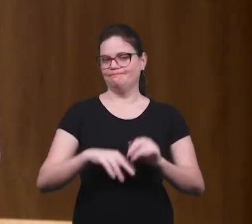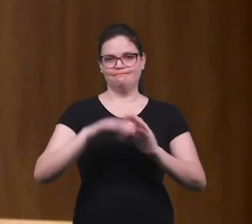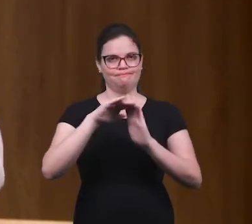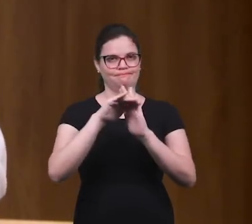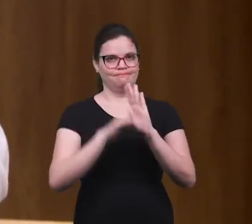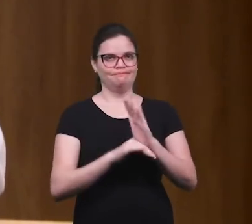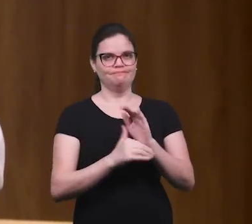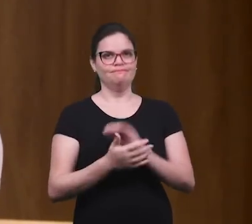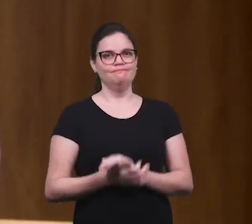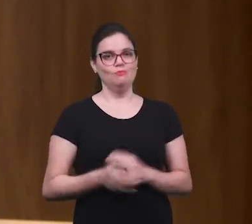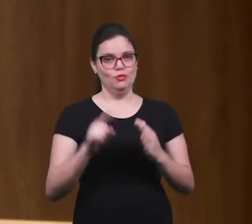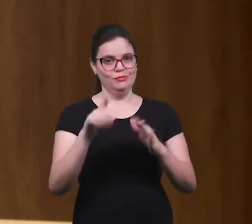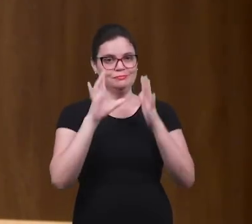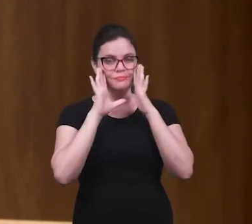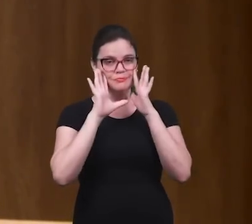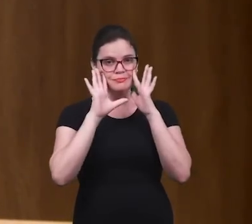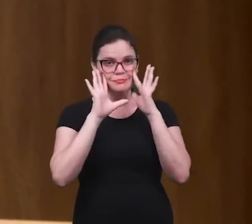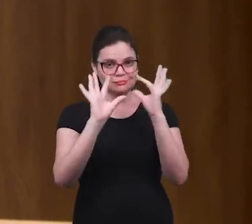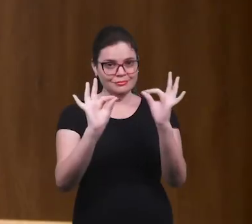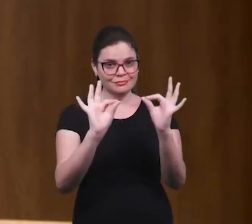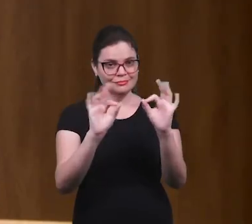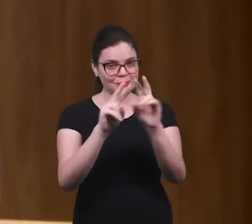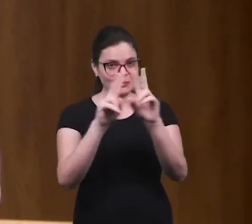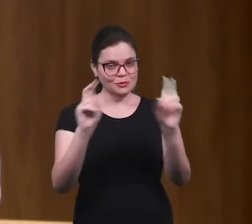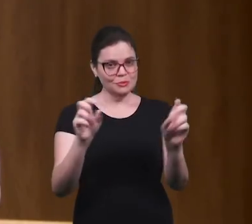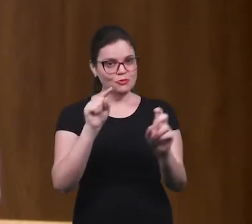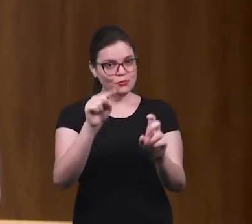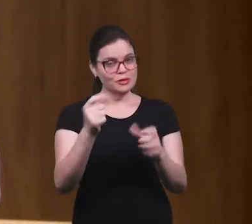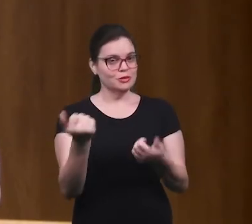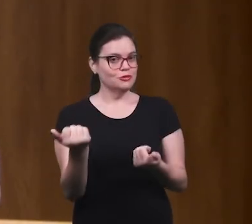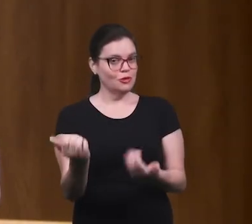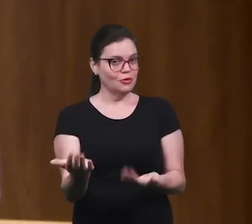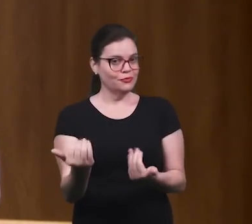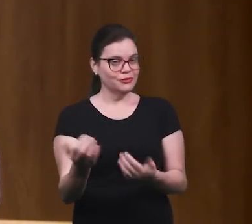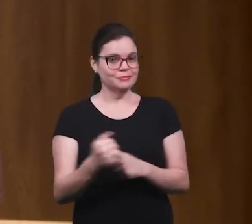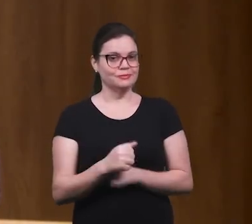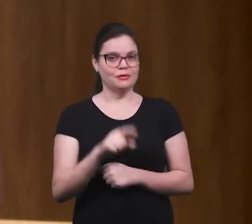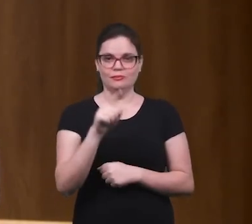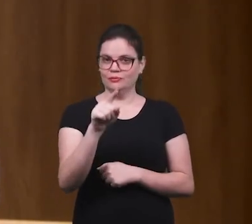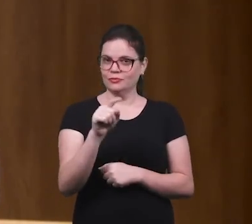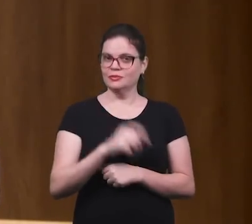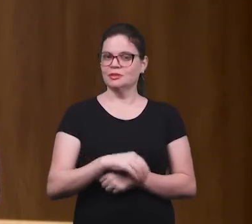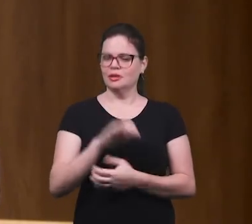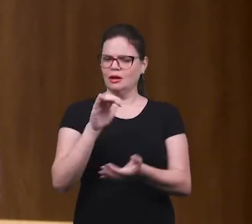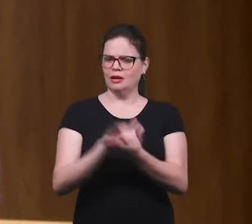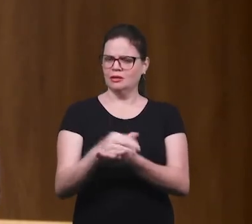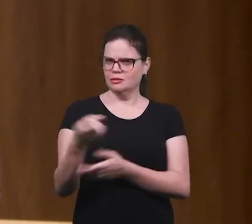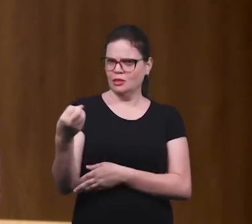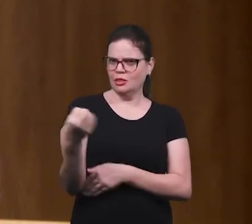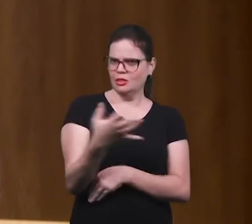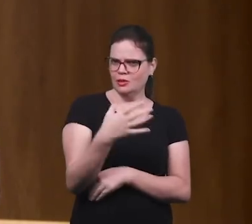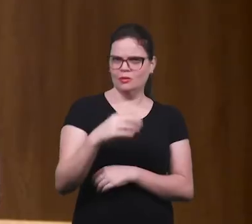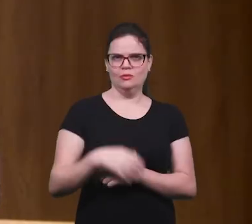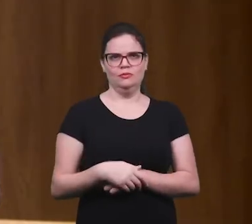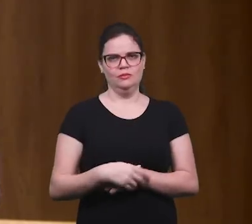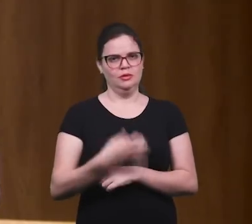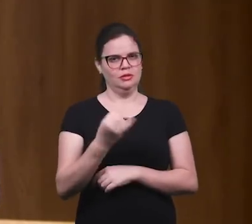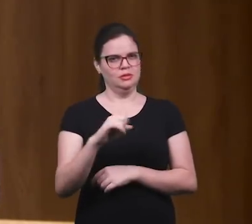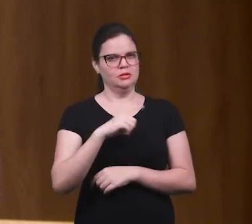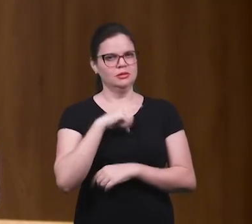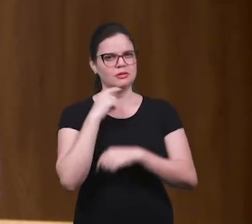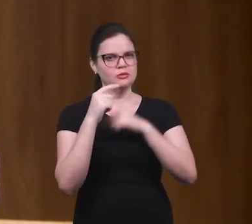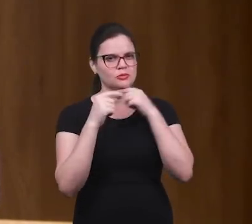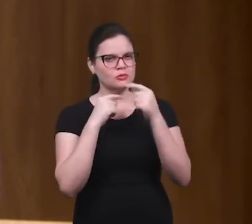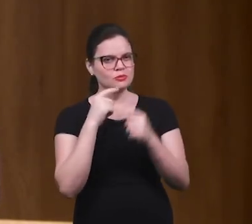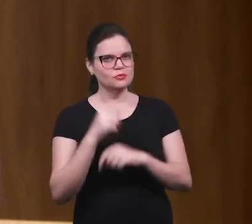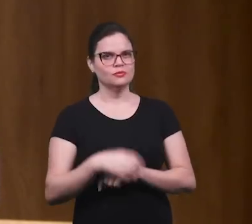desse programa e fica essa palavra para você jovem, para você que está no início de casamento e está com alguma